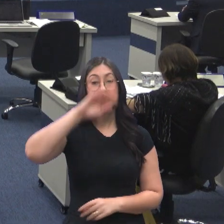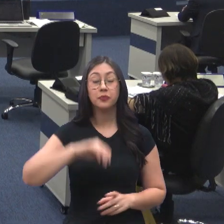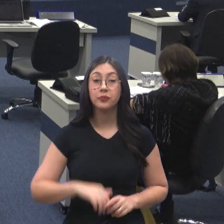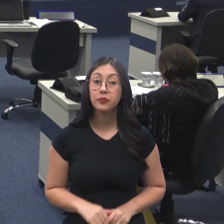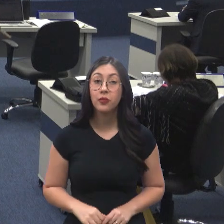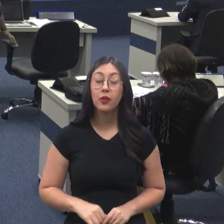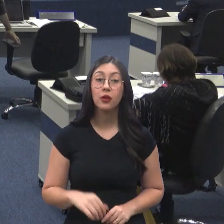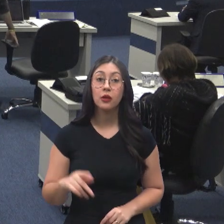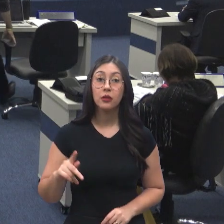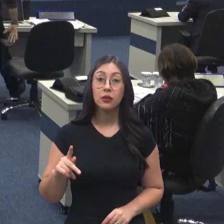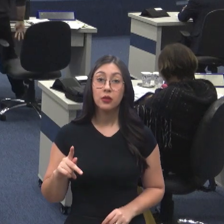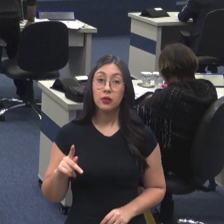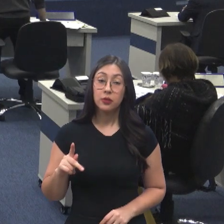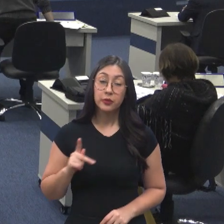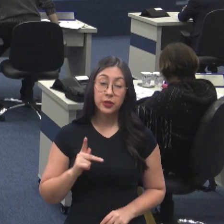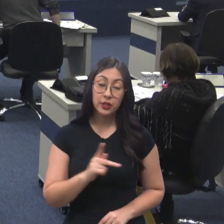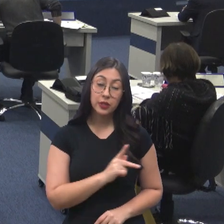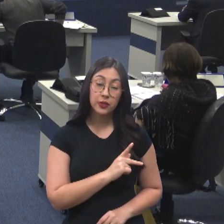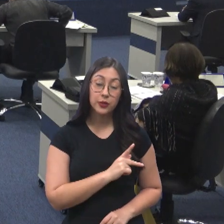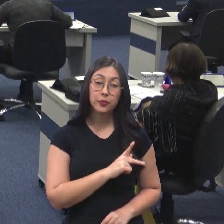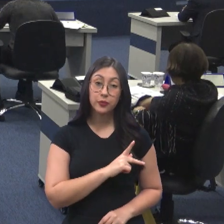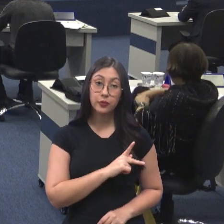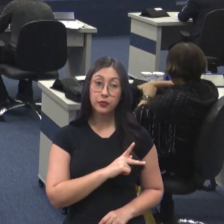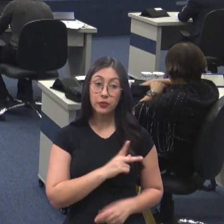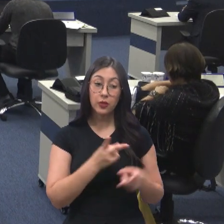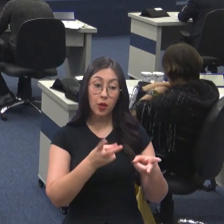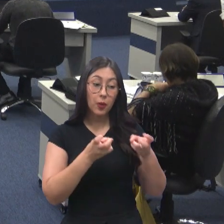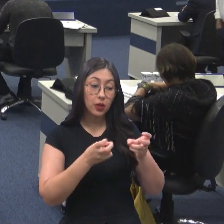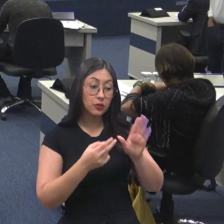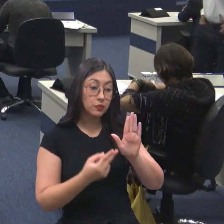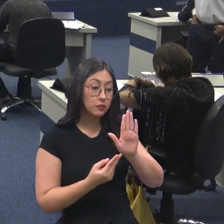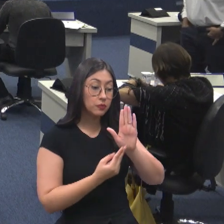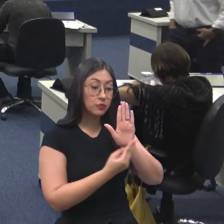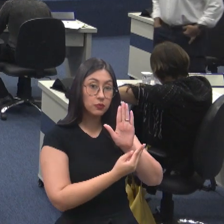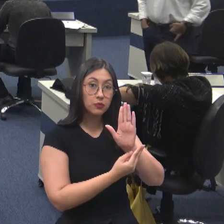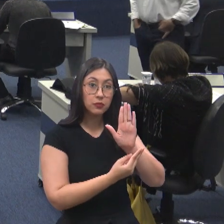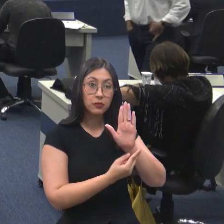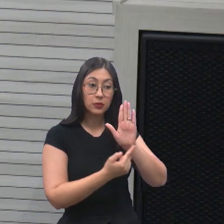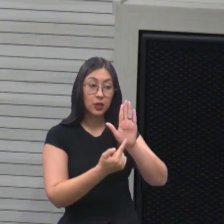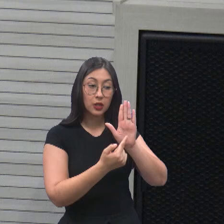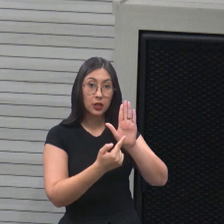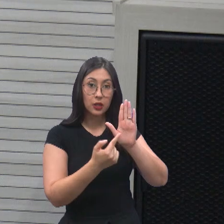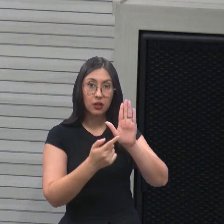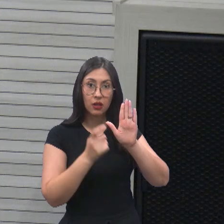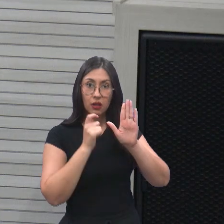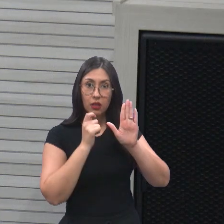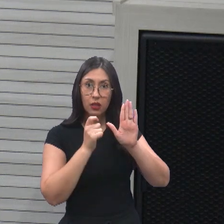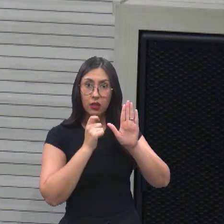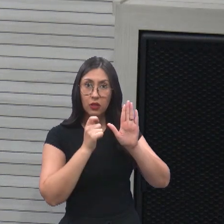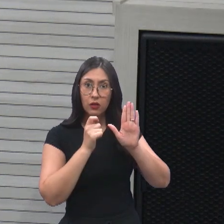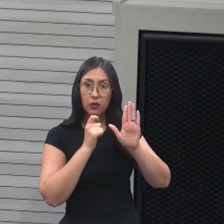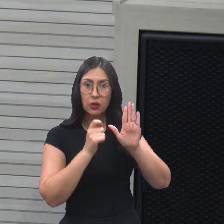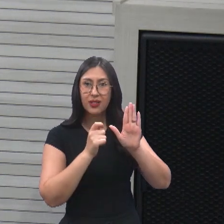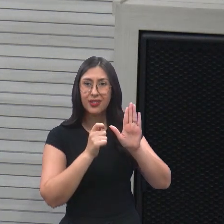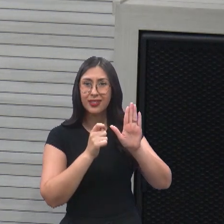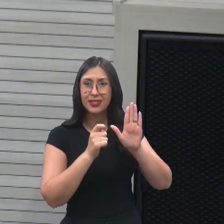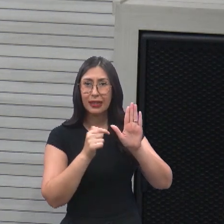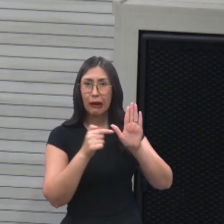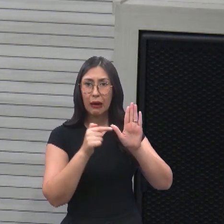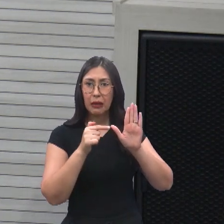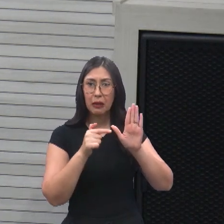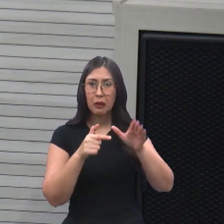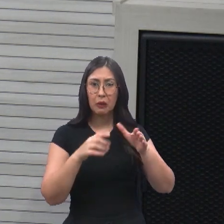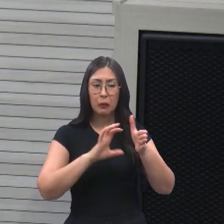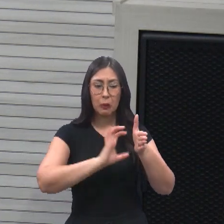É notório que a autoria aqui desse jornalista é extremamente de esquerda,